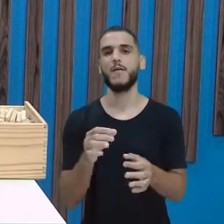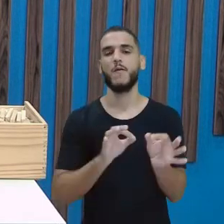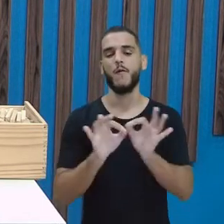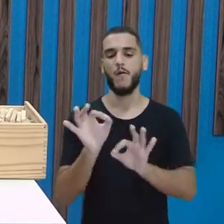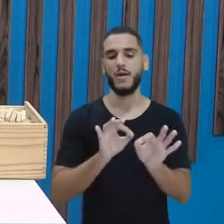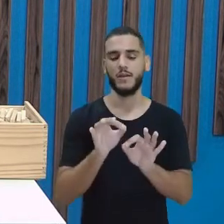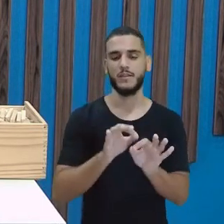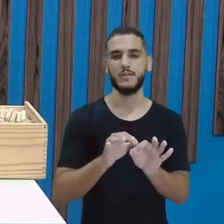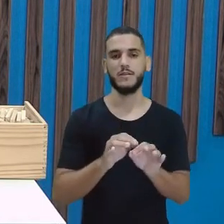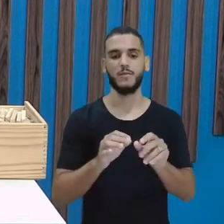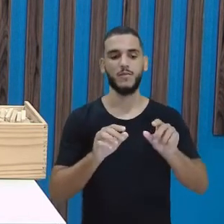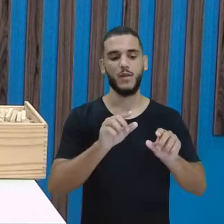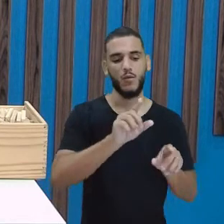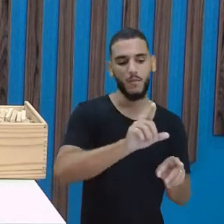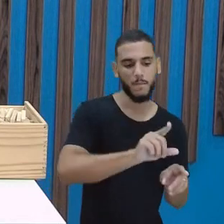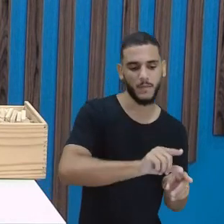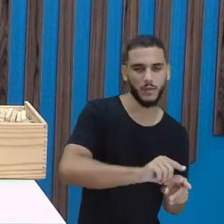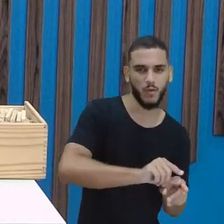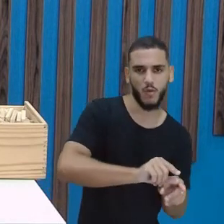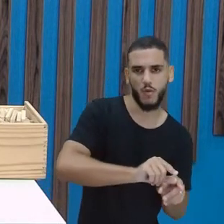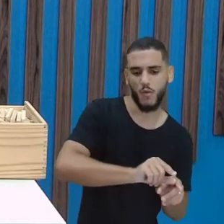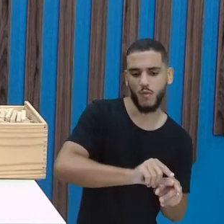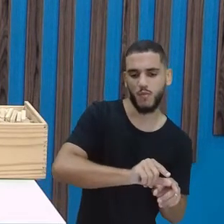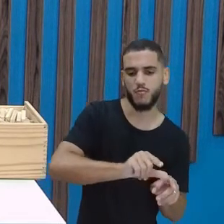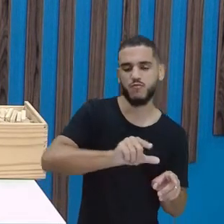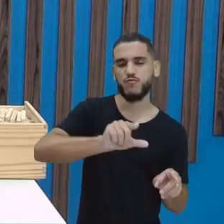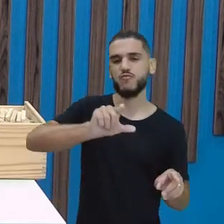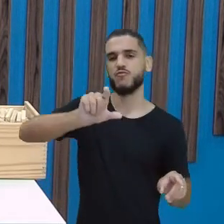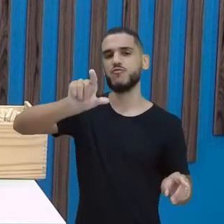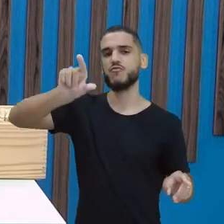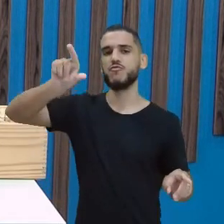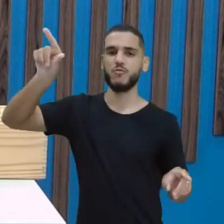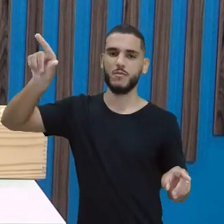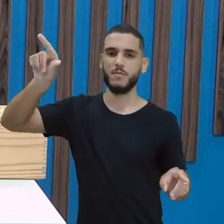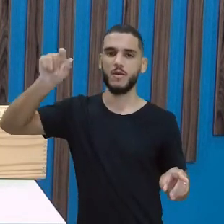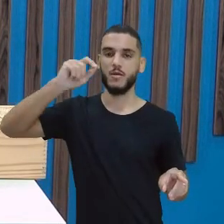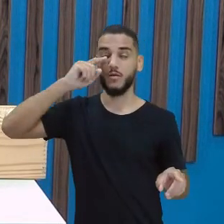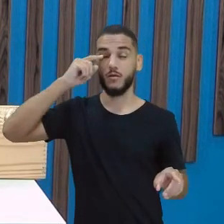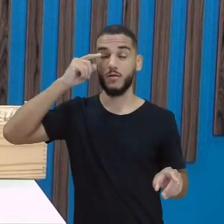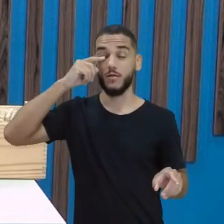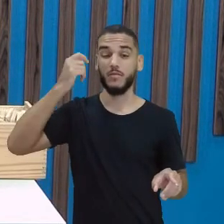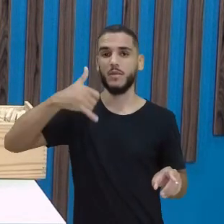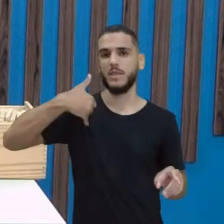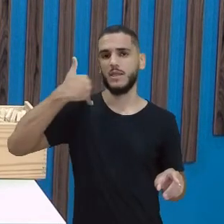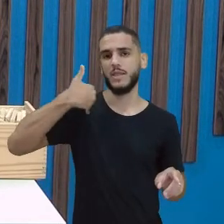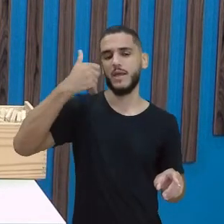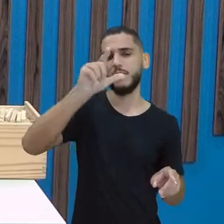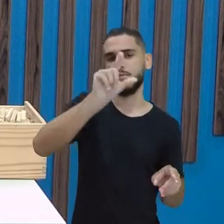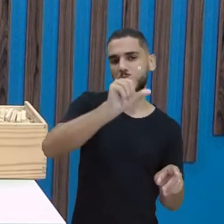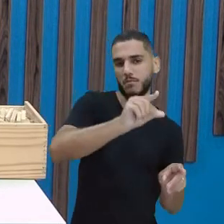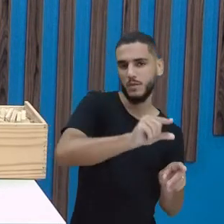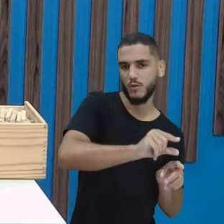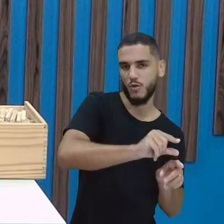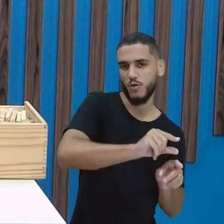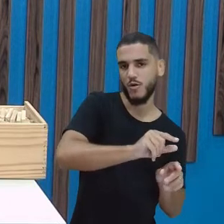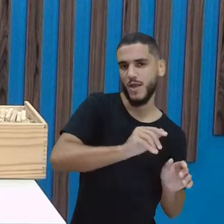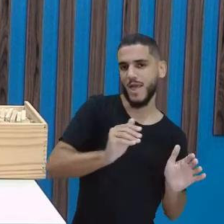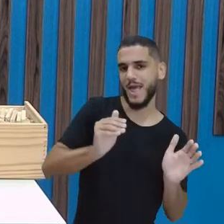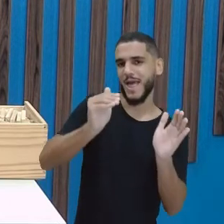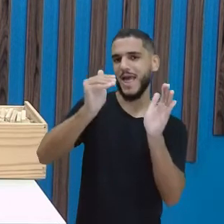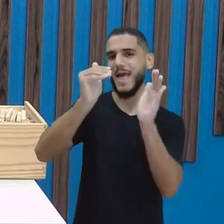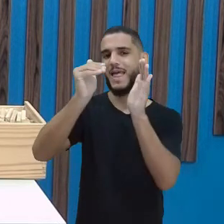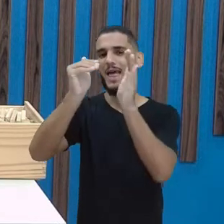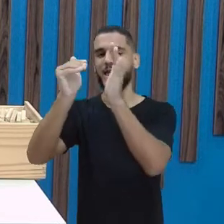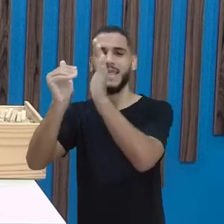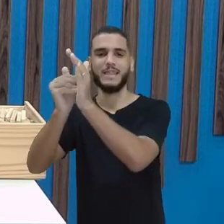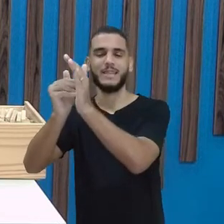ou seja, do menor, como eu expliquei ontem, do menor para o maior, ok? Aí vocês vão anotar a idade de cada um,